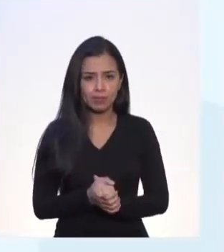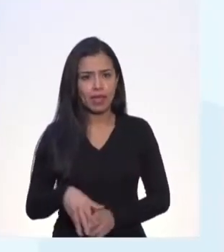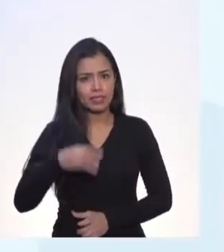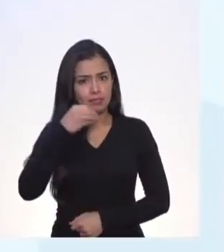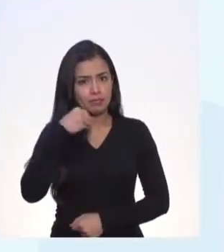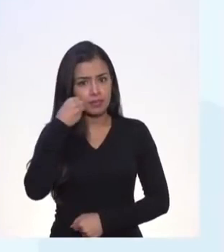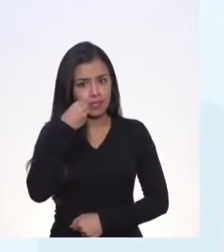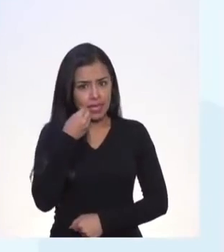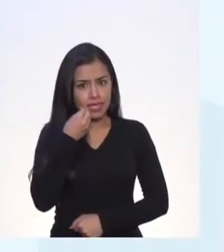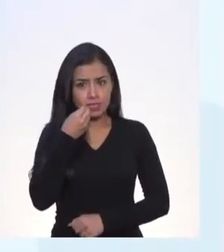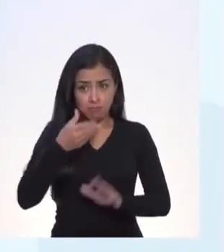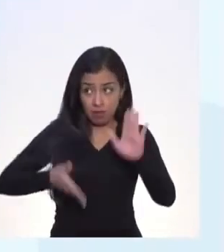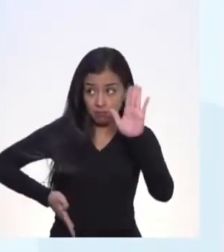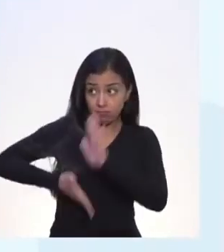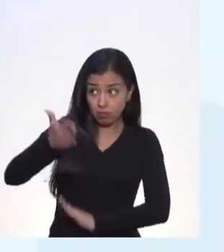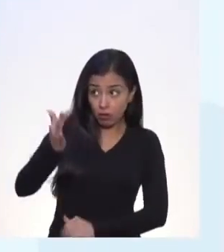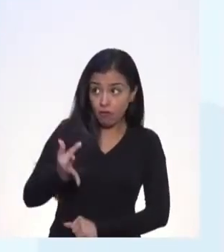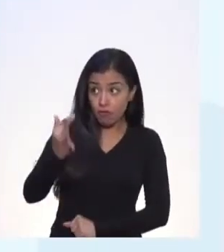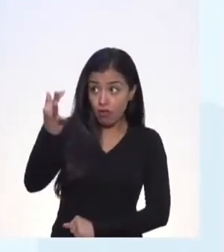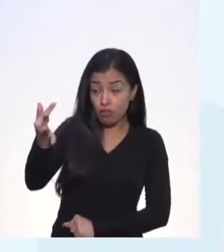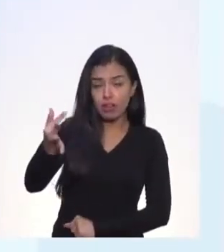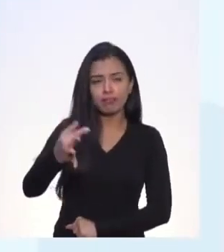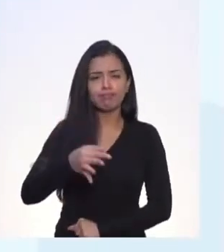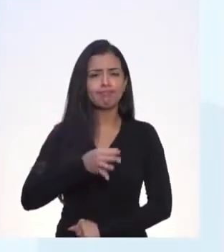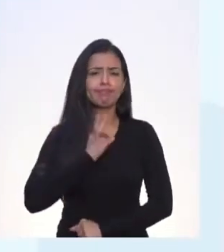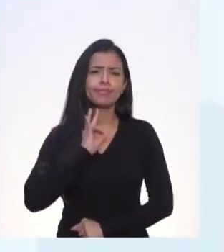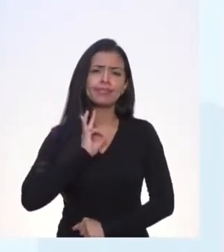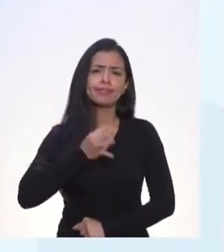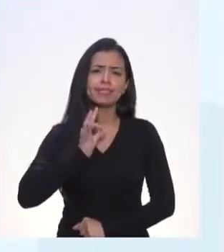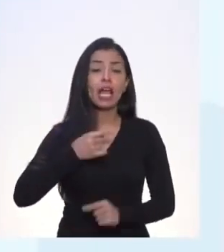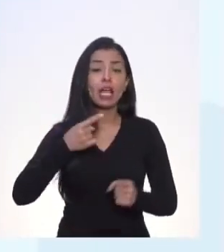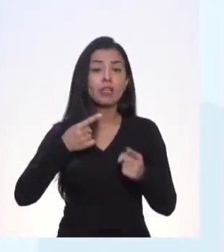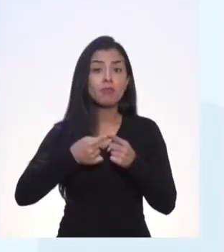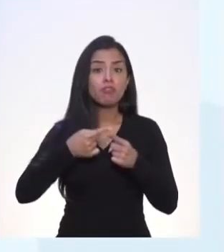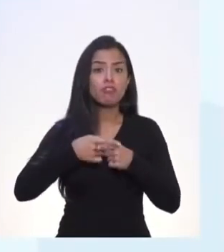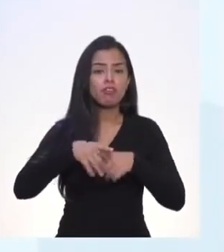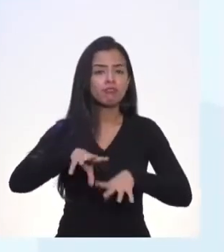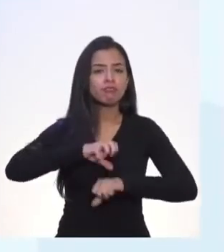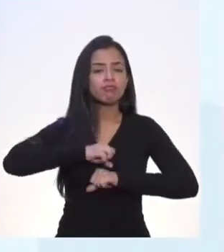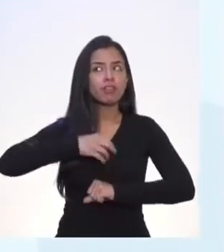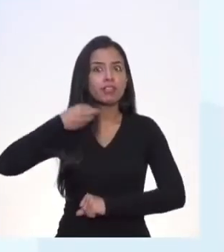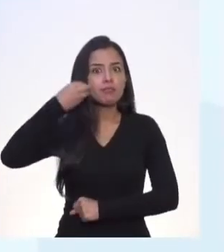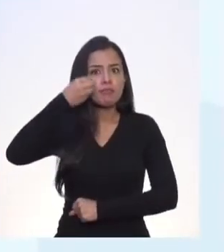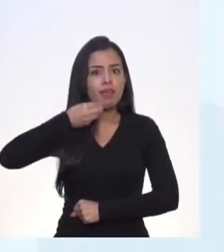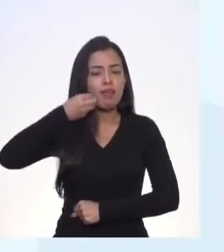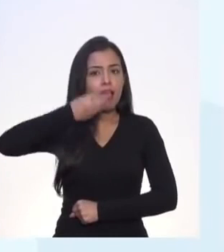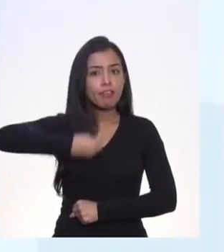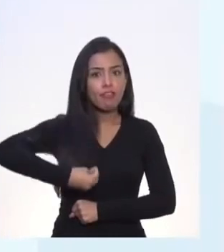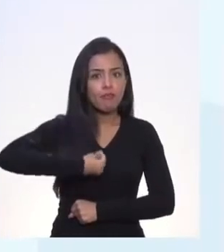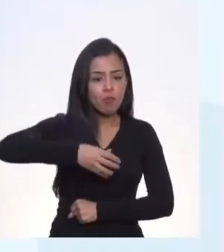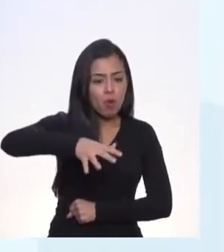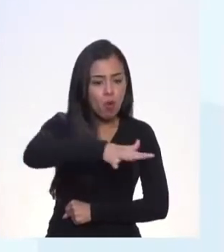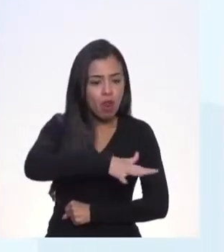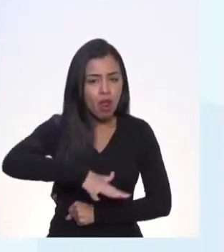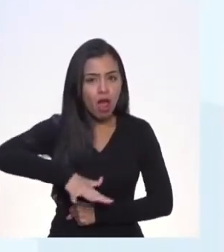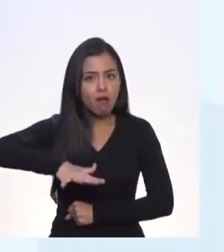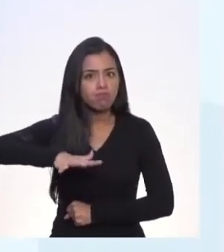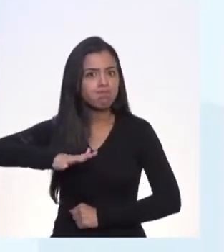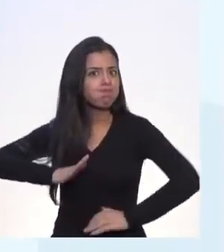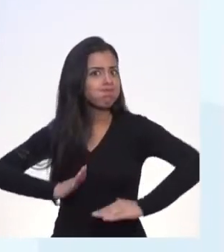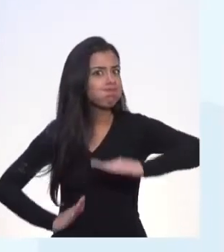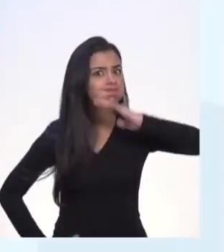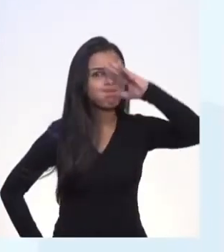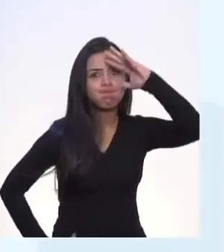Com certeza, porque ela vai me dar a experiência de viver em um ambiente extremo, com comunicação limitada e